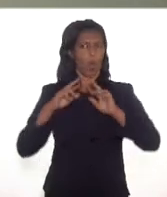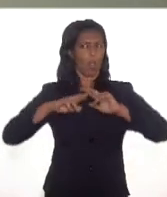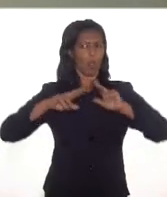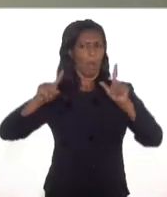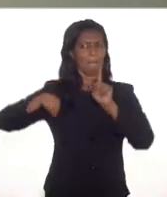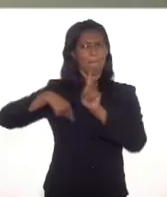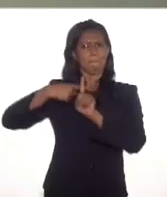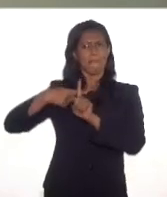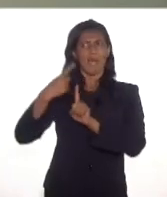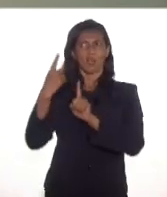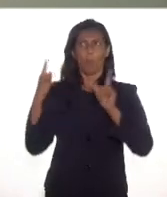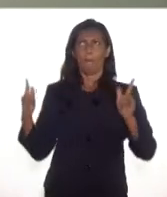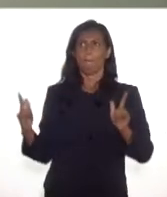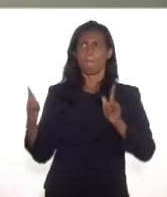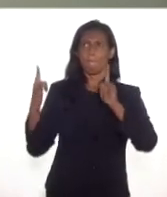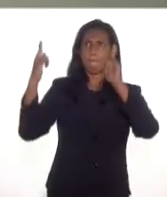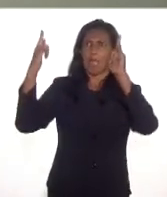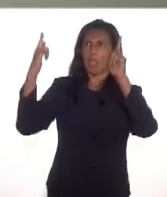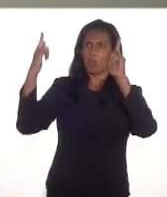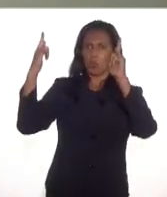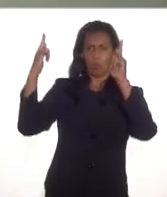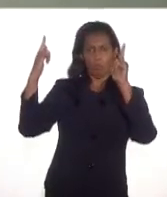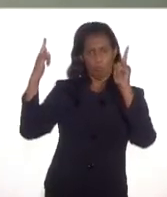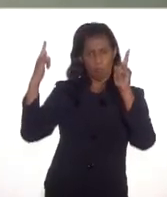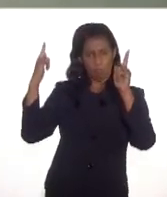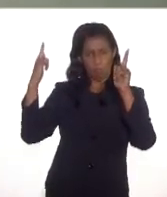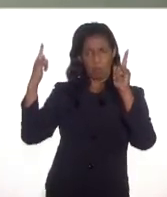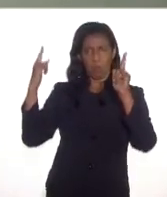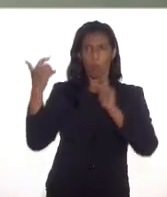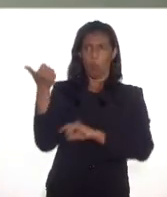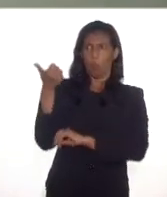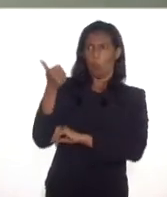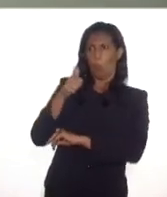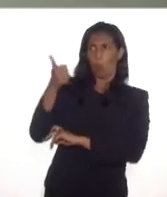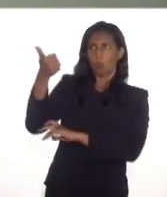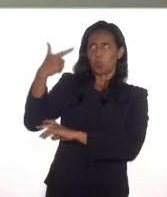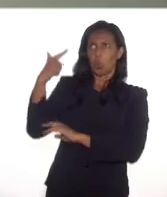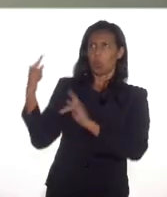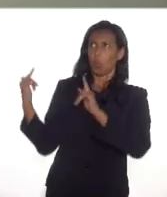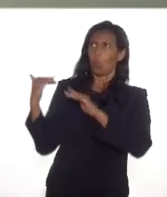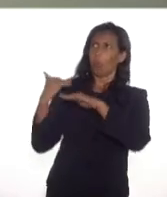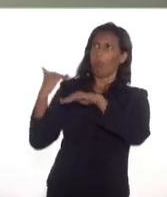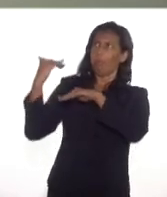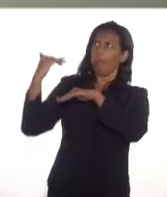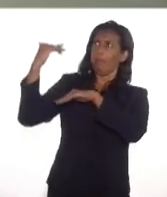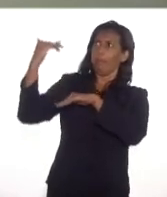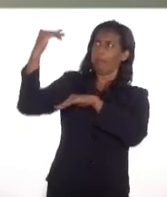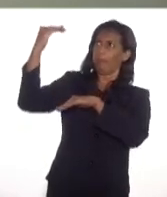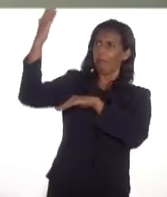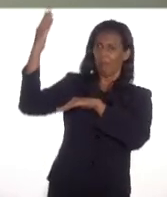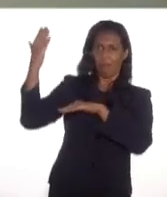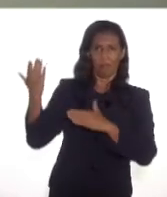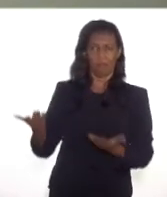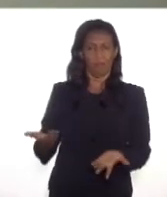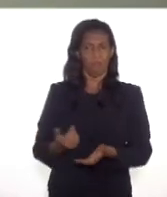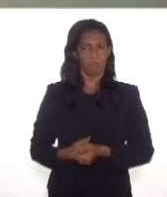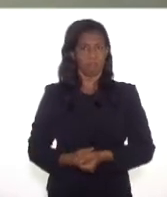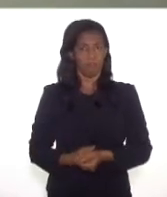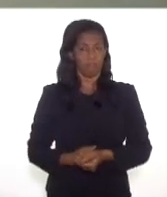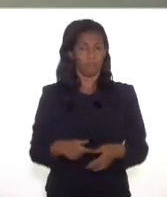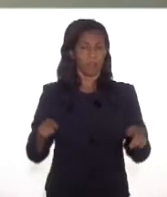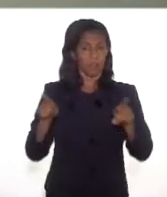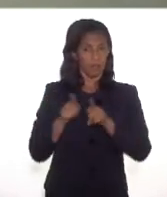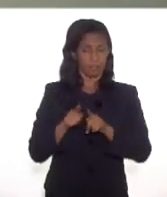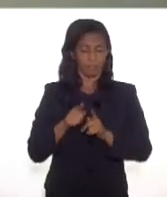um prédio vertical com 11, com 12 pavimentos. Aliás, deputada Lucinha,